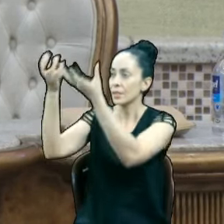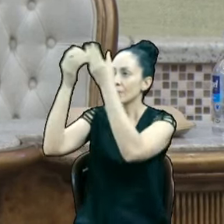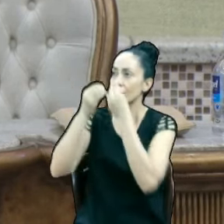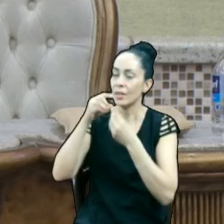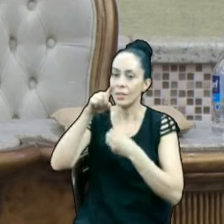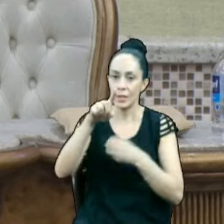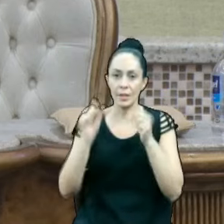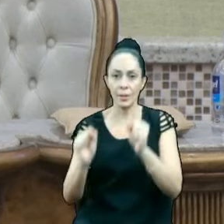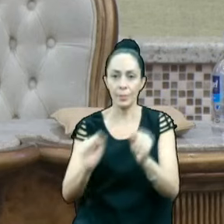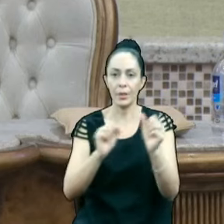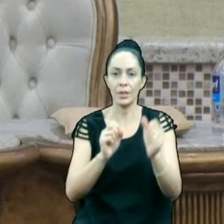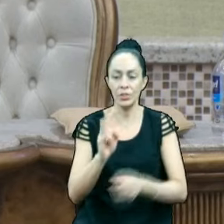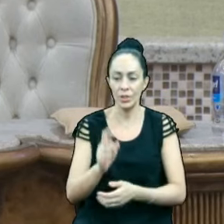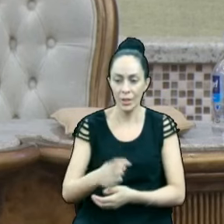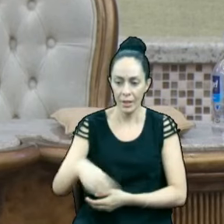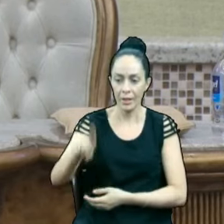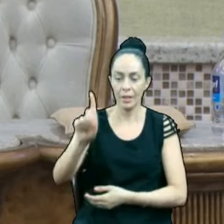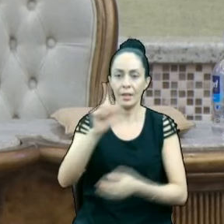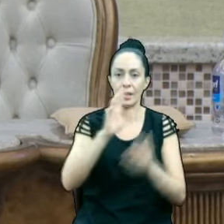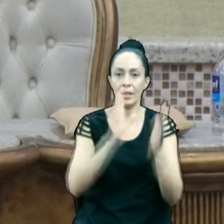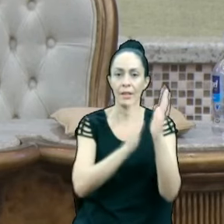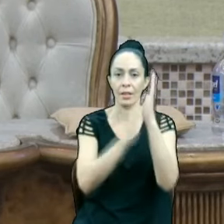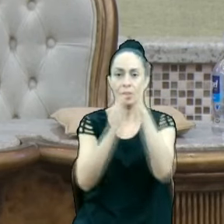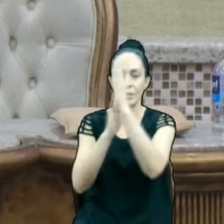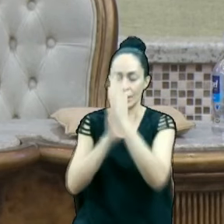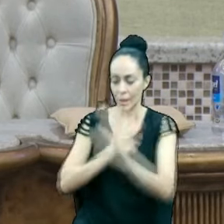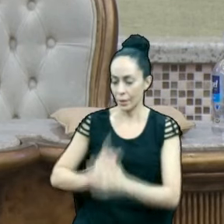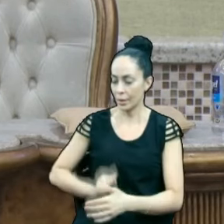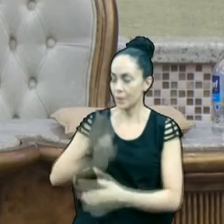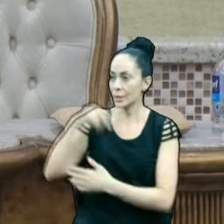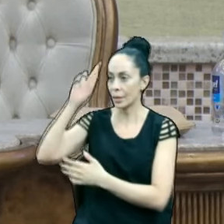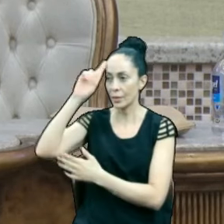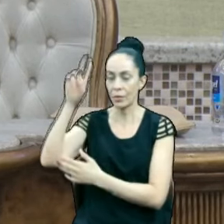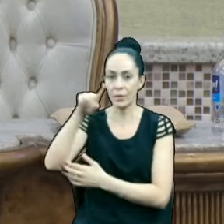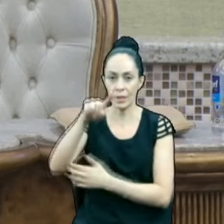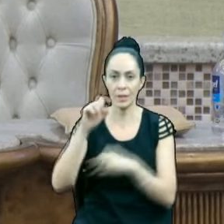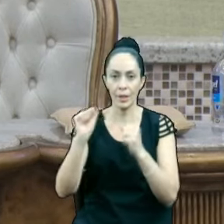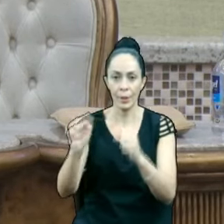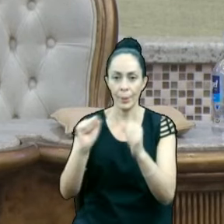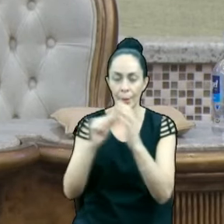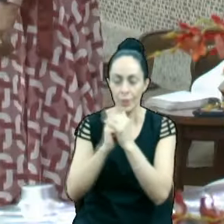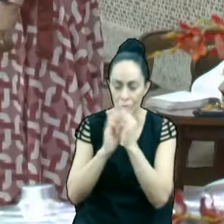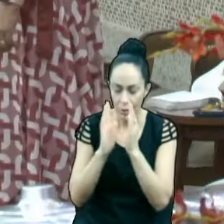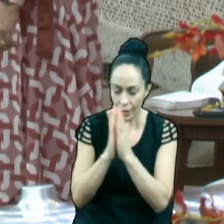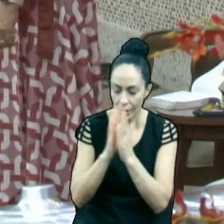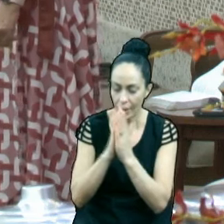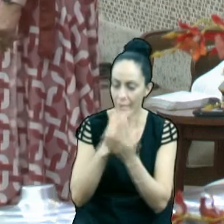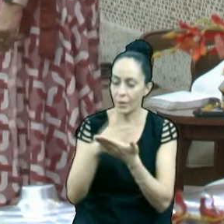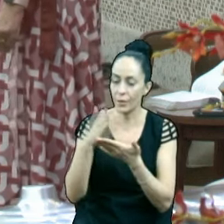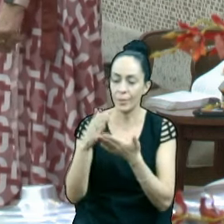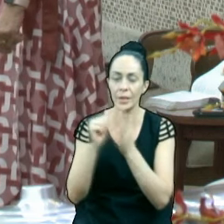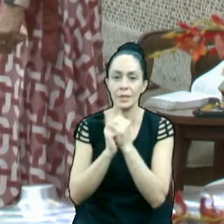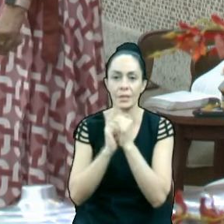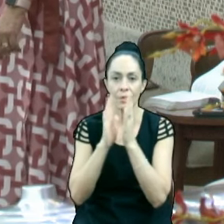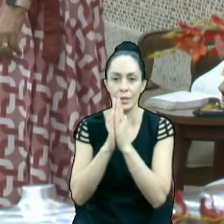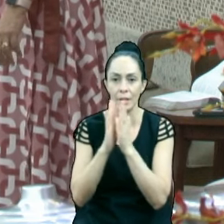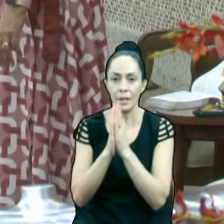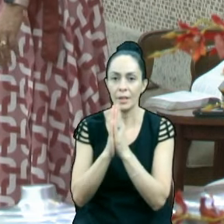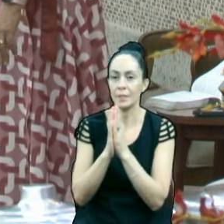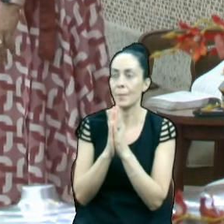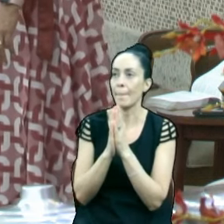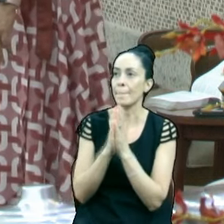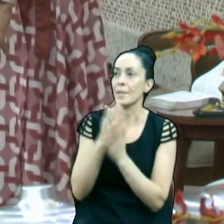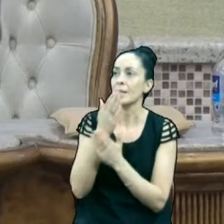adorando o senhor porque você está na casa de Deus servindo a Deus começa orar o cântico que eu as aves cantou aqui vem Espírito